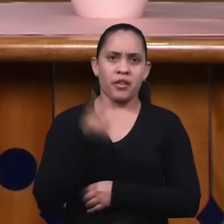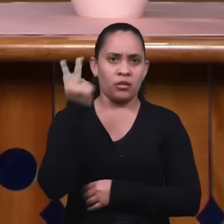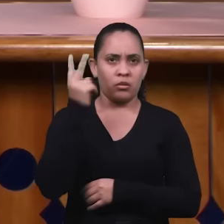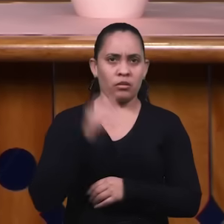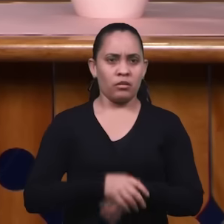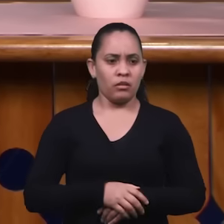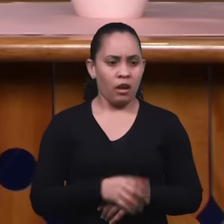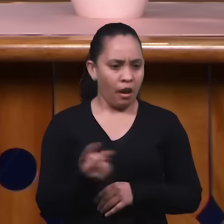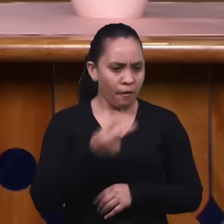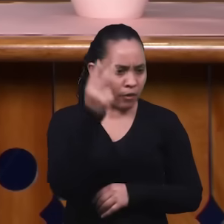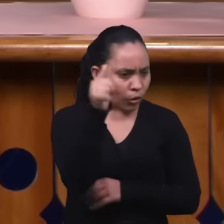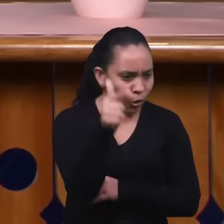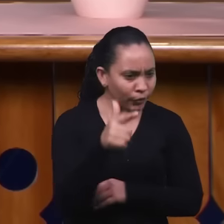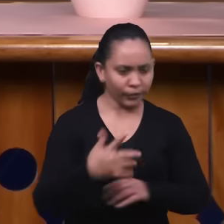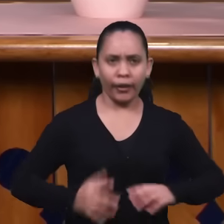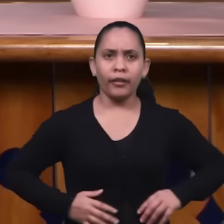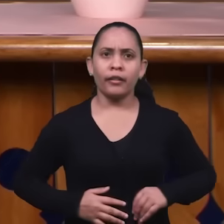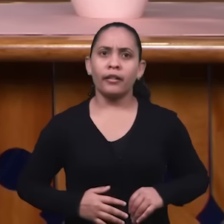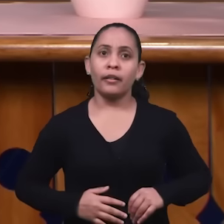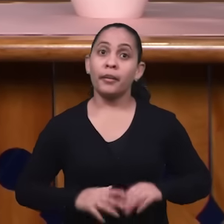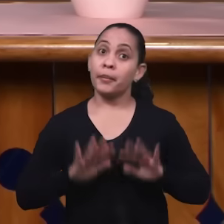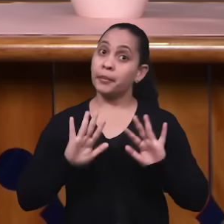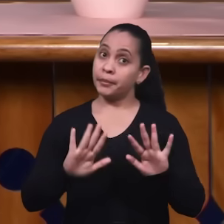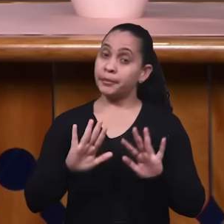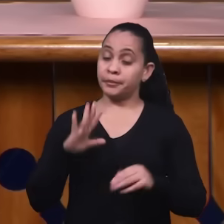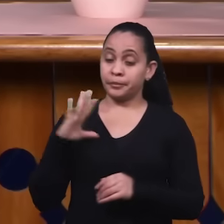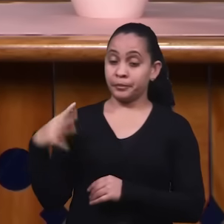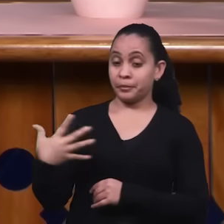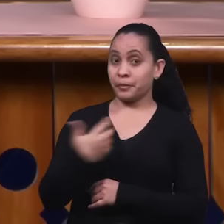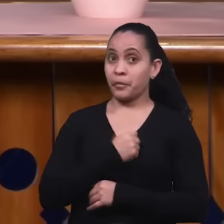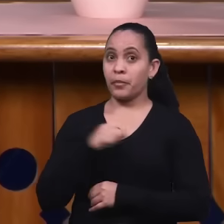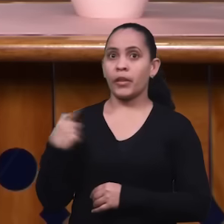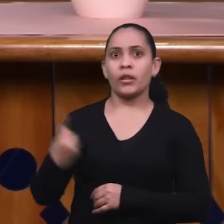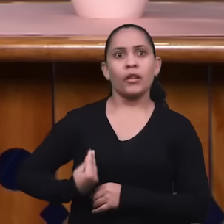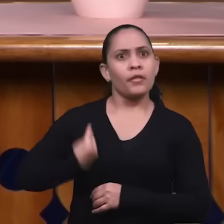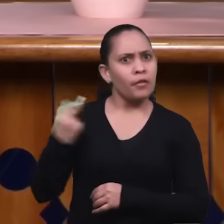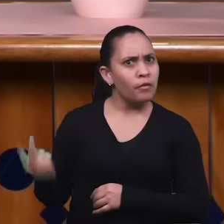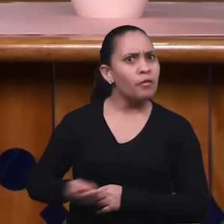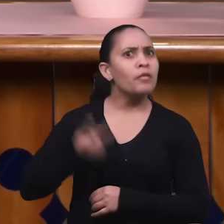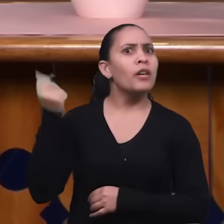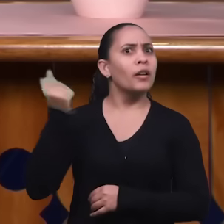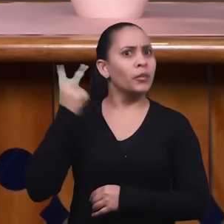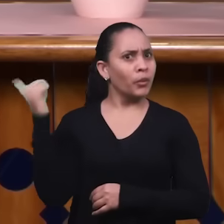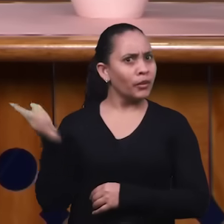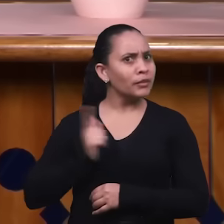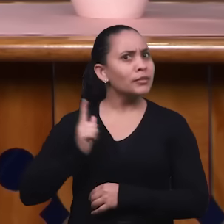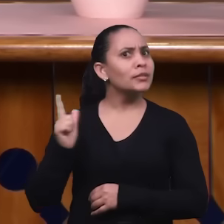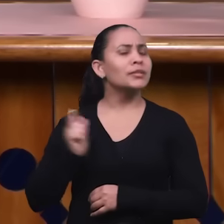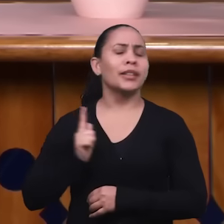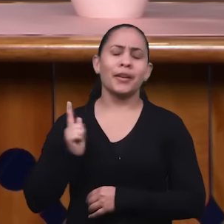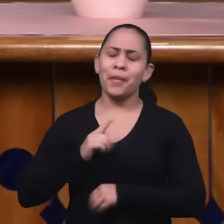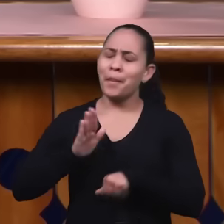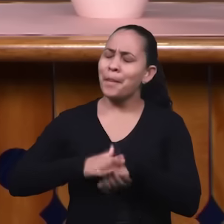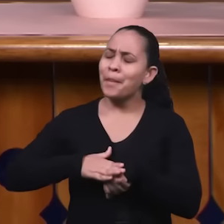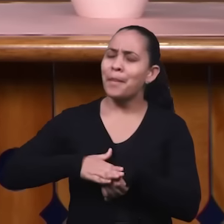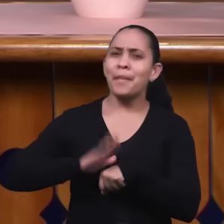vai dizer, ó, nada vale, isso aí não vale nada. Mas não, meus irmãos, a salvação na nossa vida vale muito. É o nosso bem mais